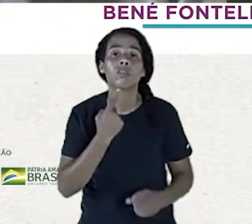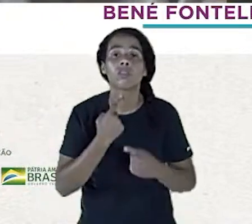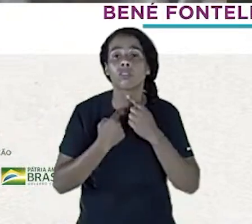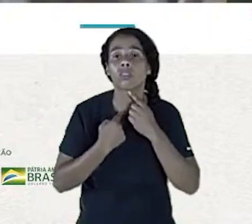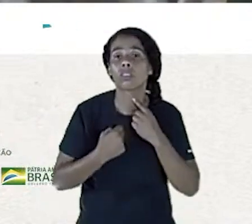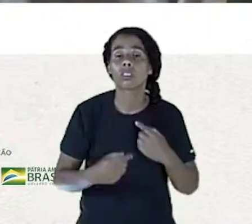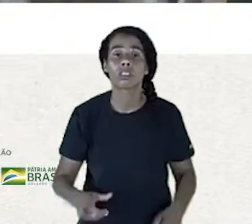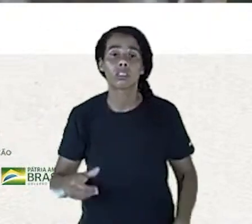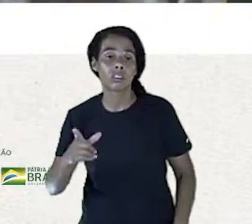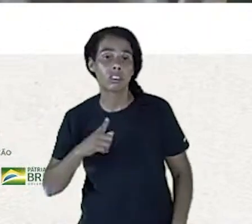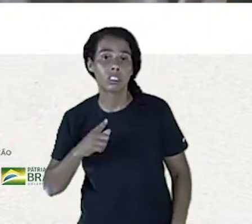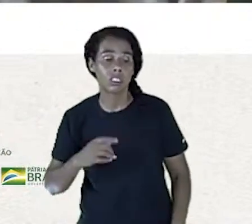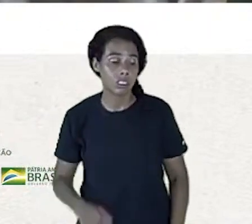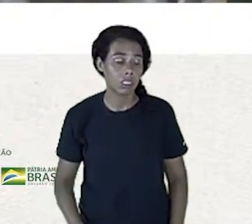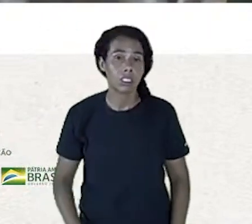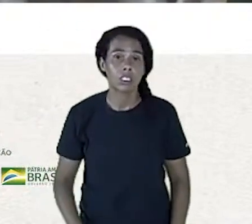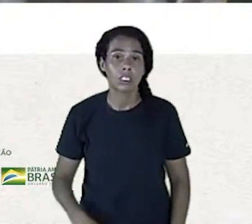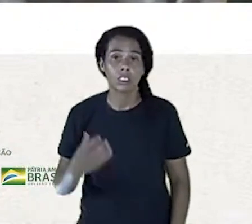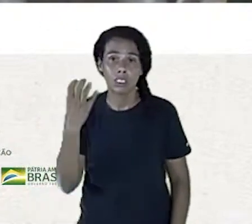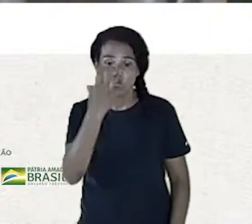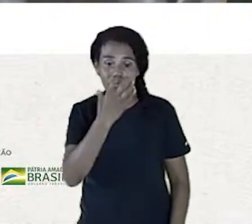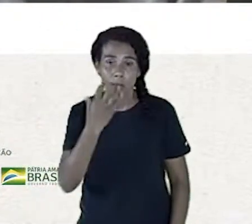isso, né? Querem falar dessa